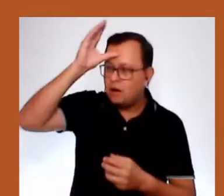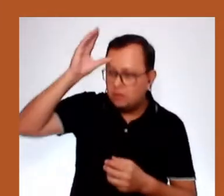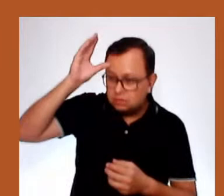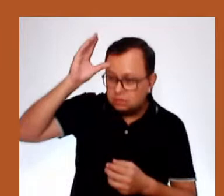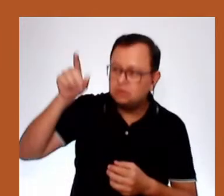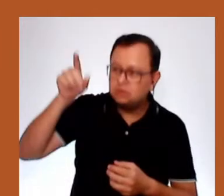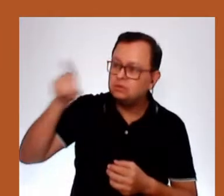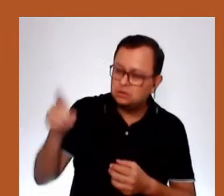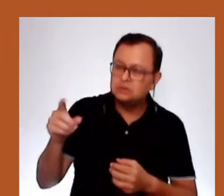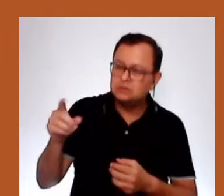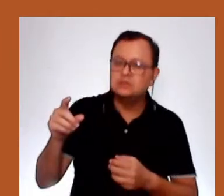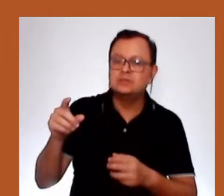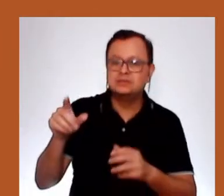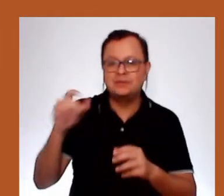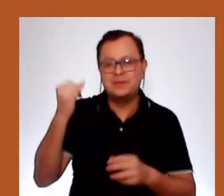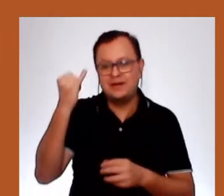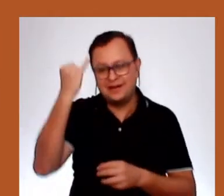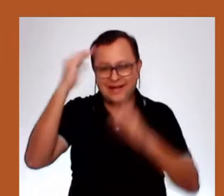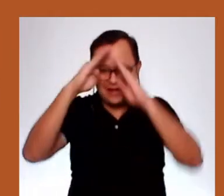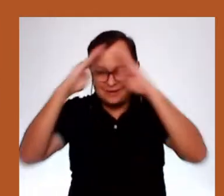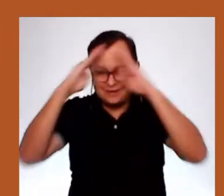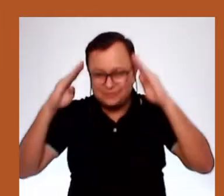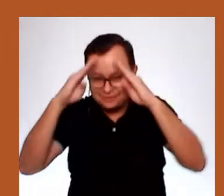ótimas psicólogas, viu?